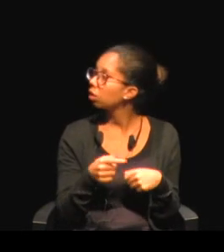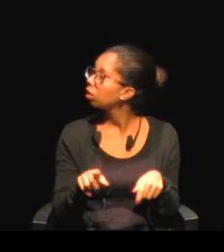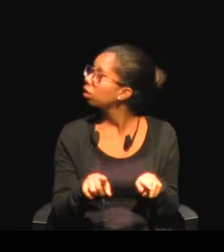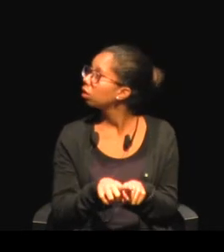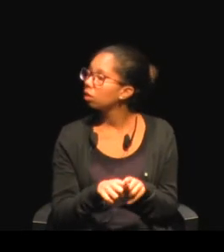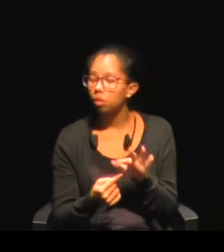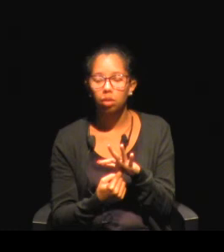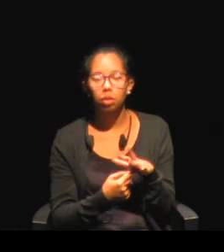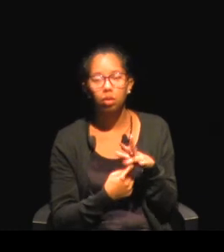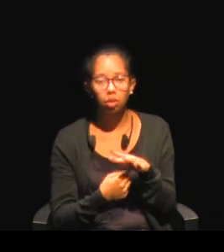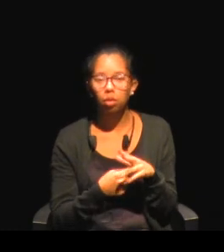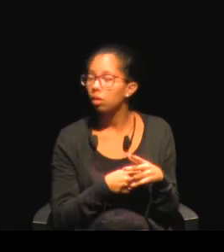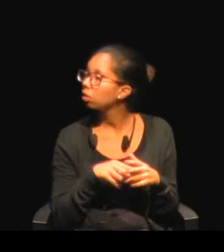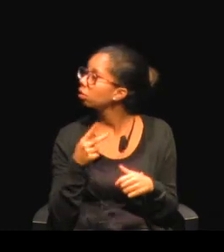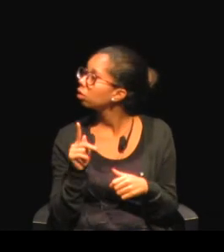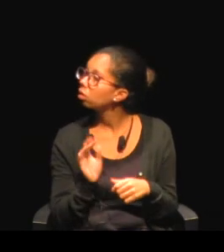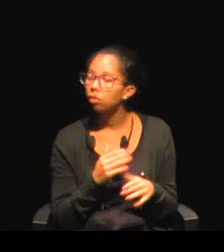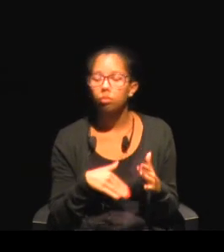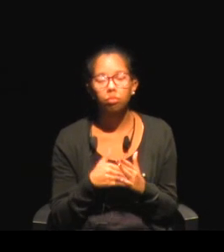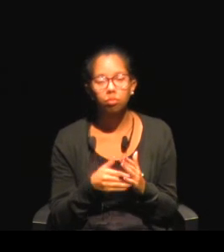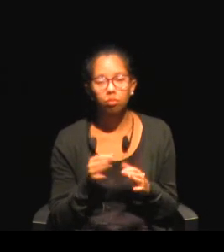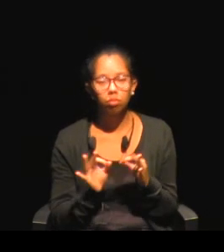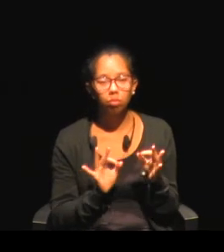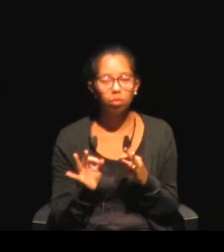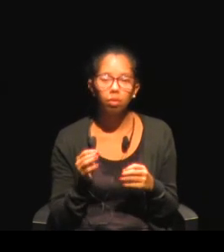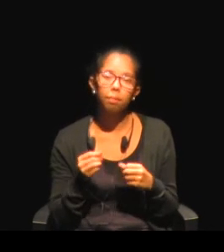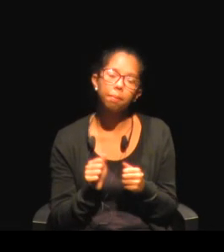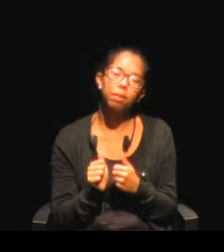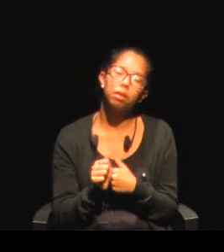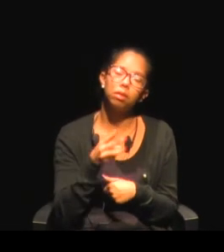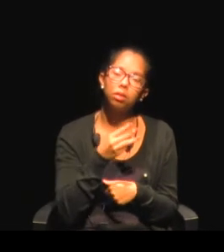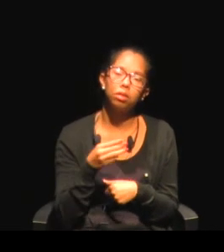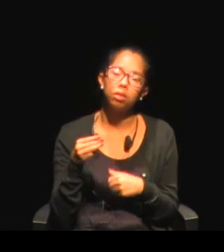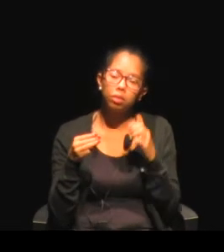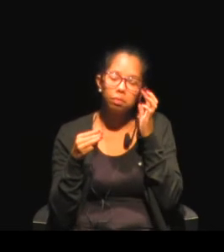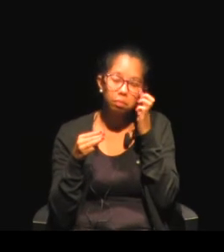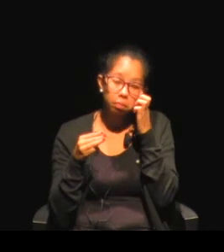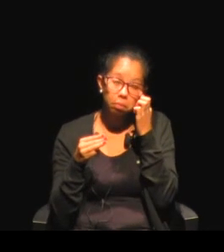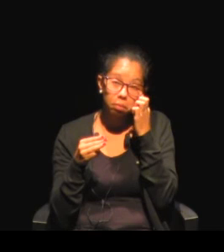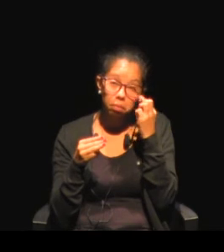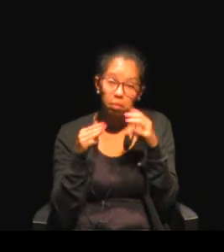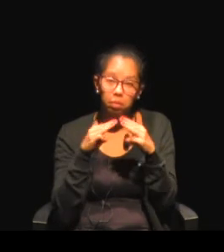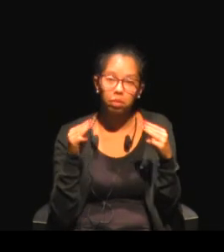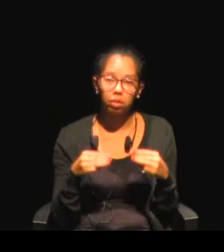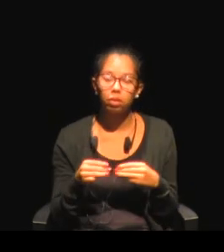soltas no chão, como provavelmente alguma coisa como o Lúcio Costa encontrou. É claro que isso foi uma coisa posterior, mas